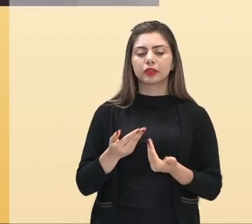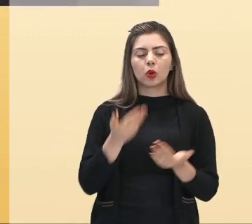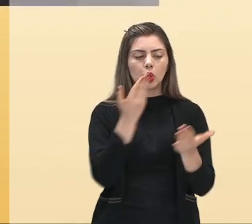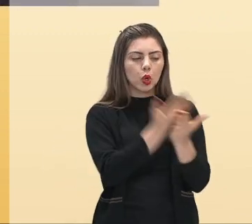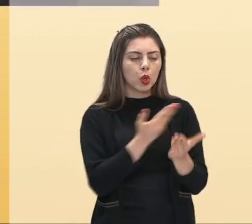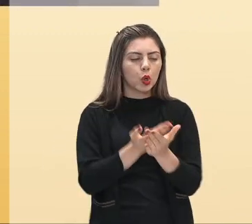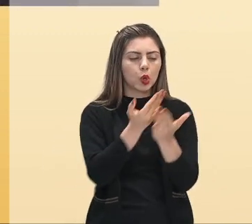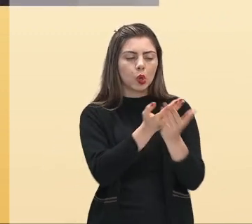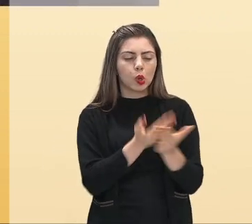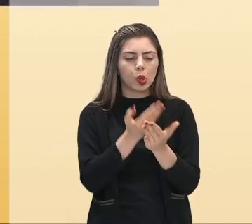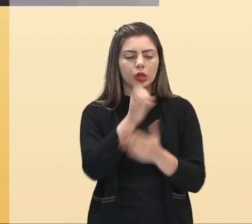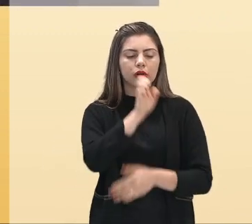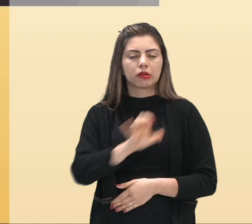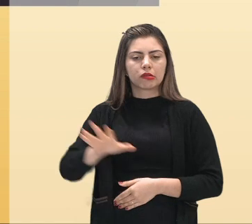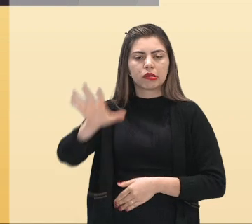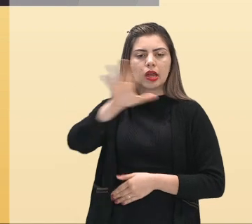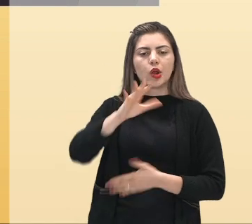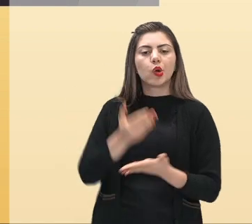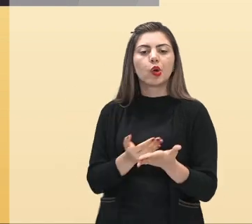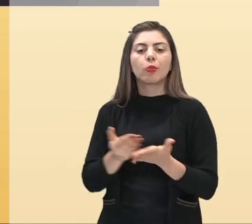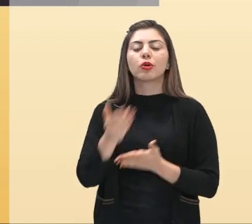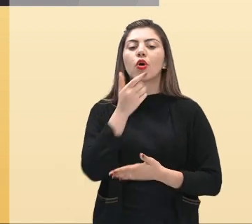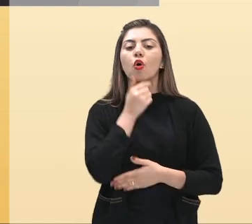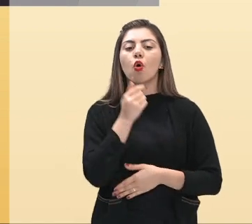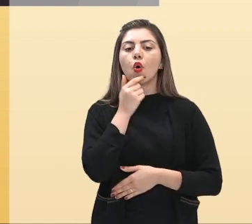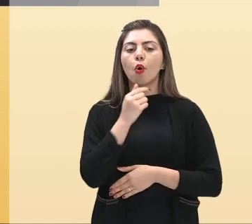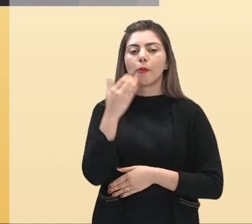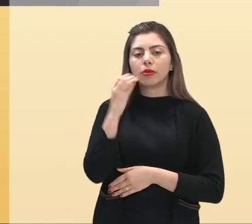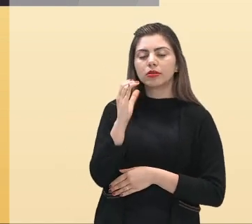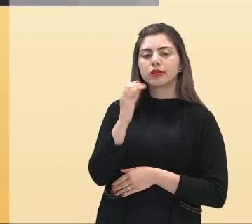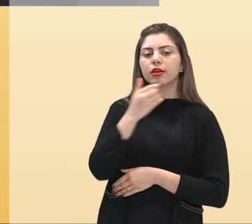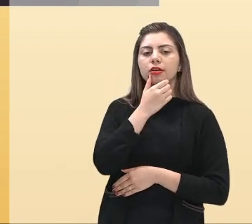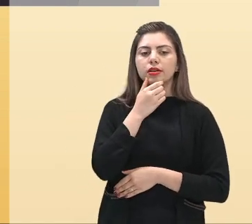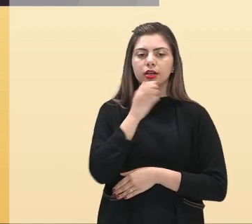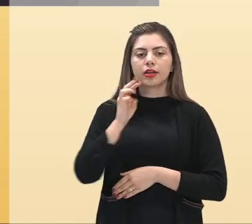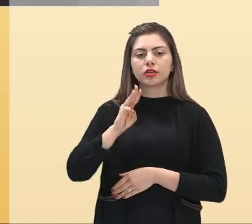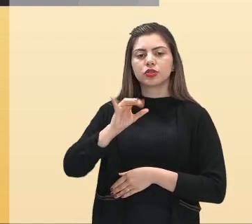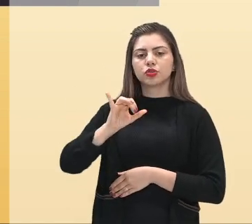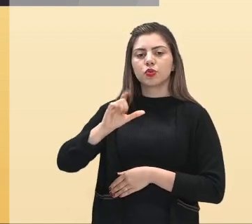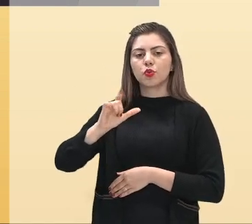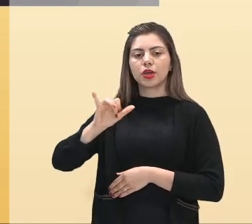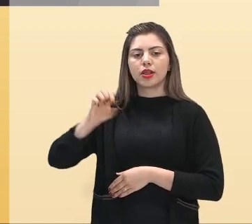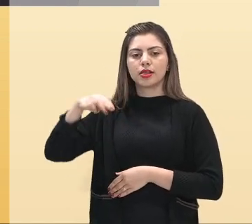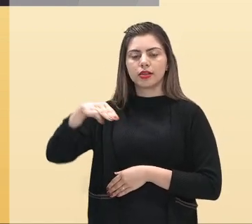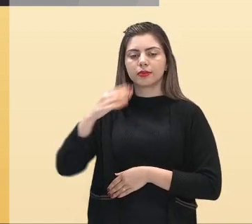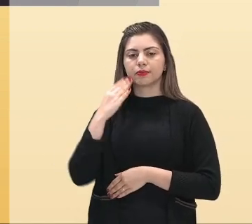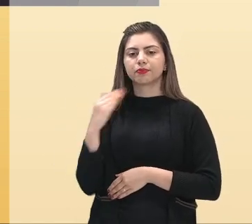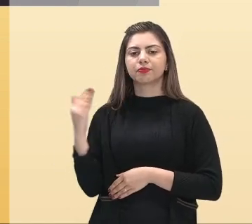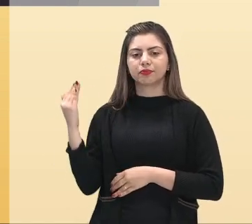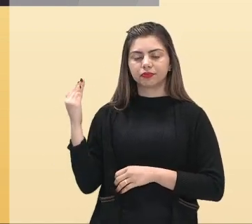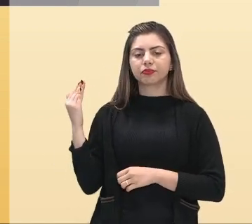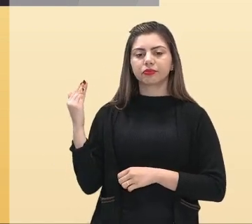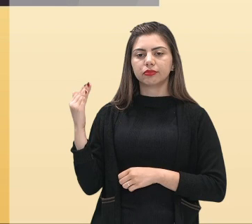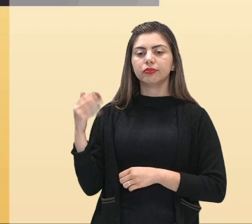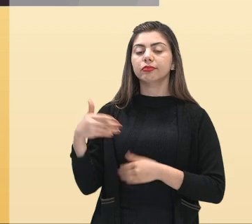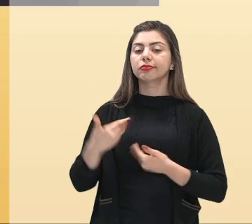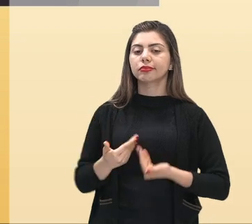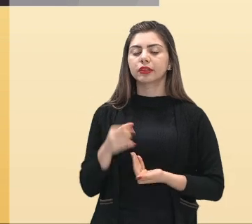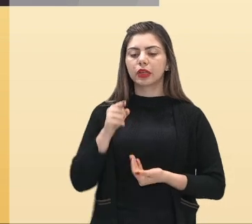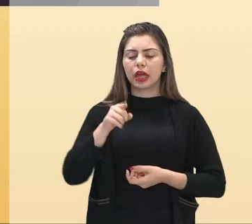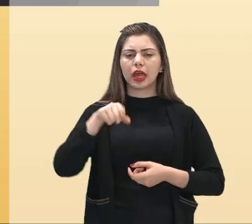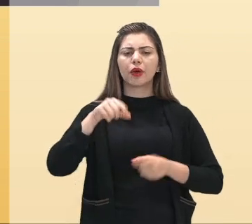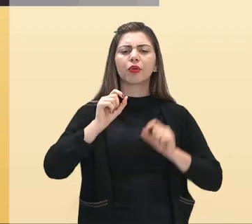na Europa teve início com o cientista inglês William Gilbert, contemporâneo de Galileu, que o apontou